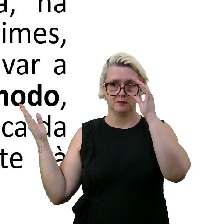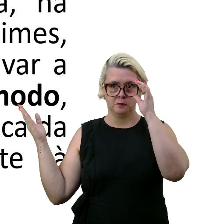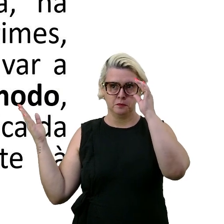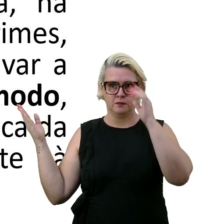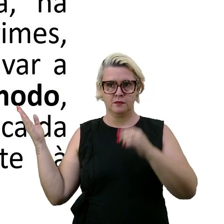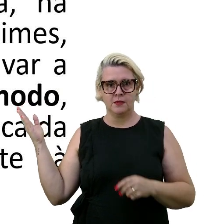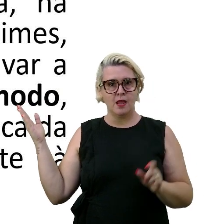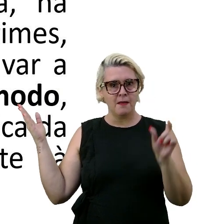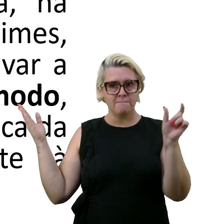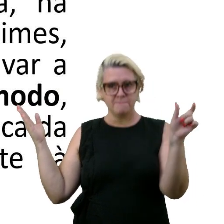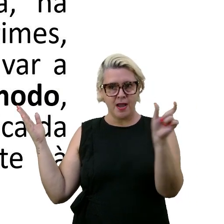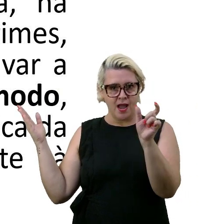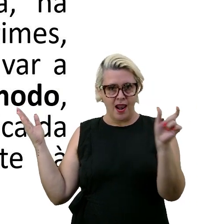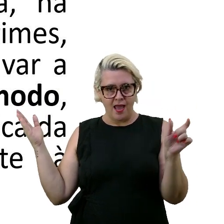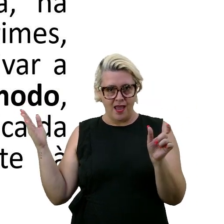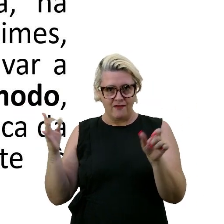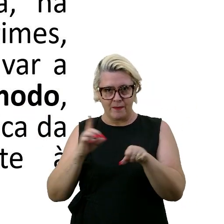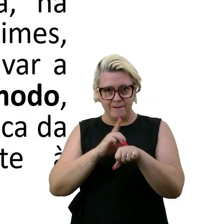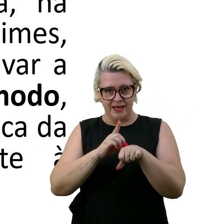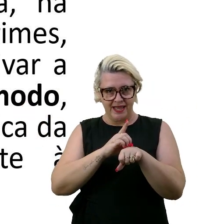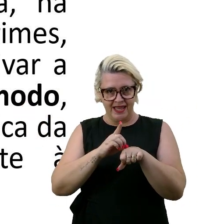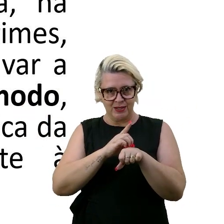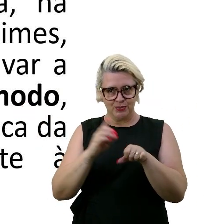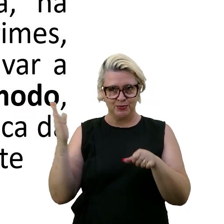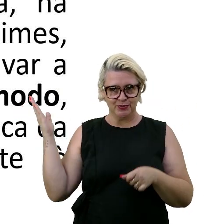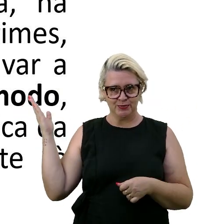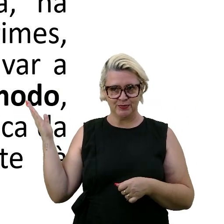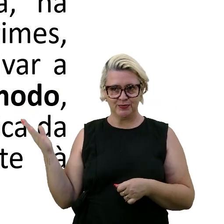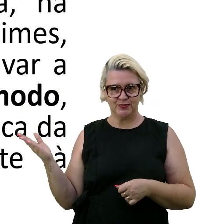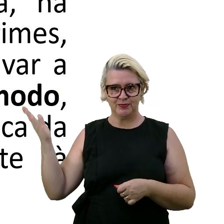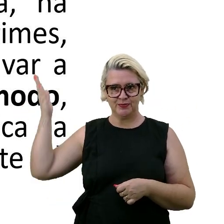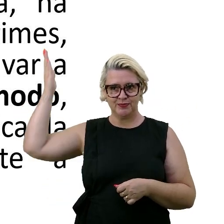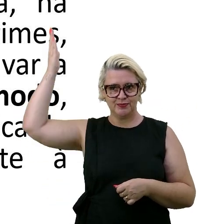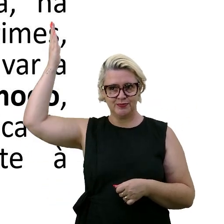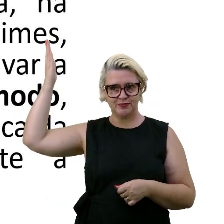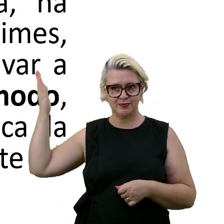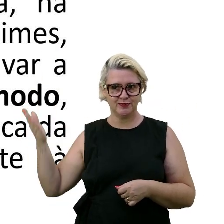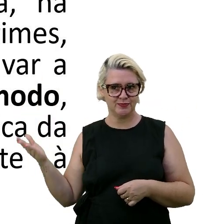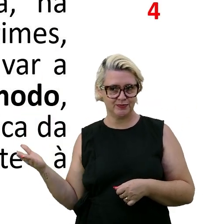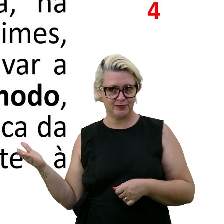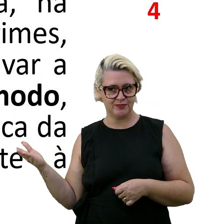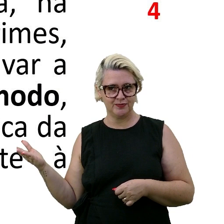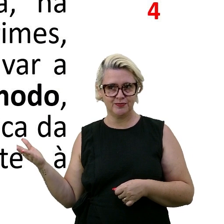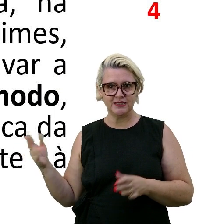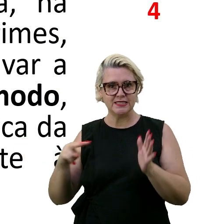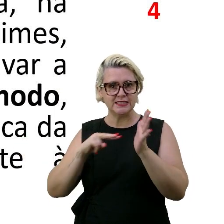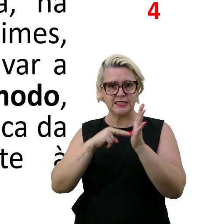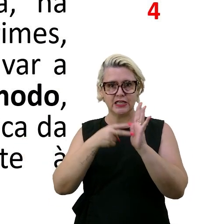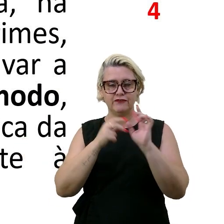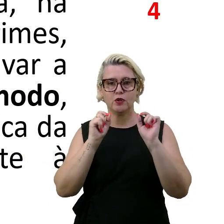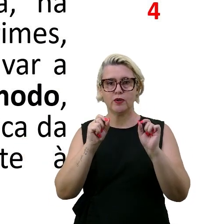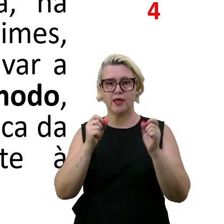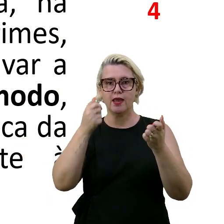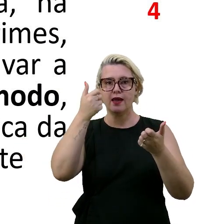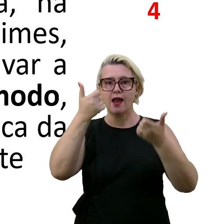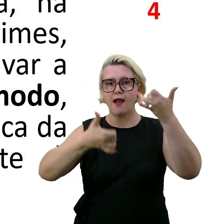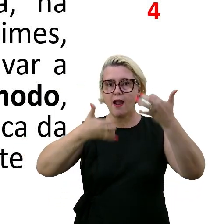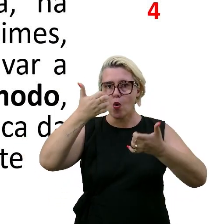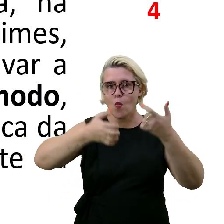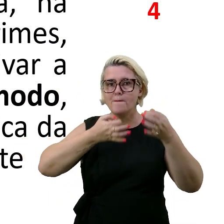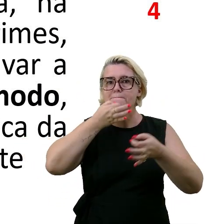Essas palavrinhas, esses termos que estão destacados aí, o que eles são, né? Nós temos